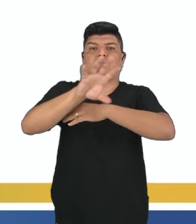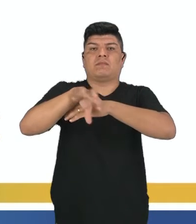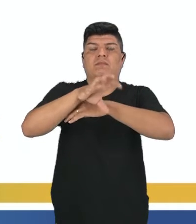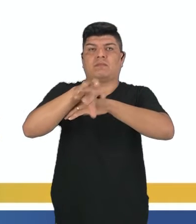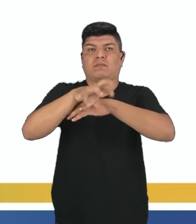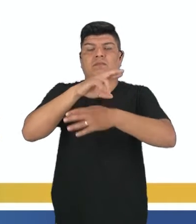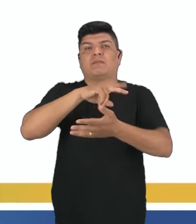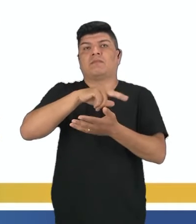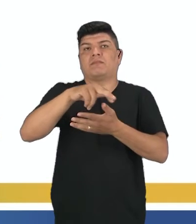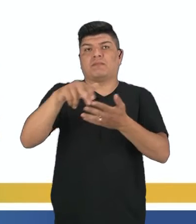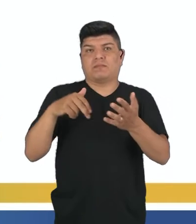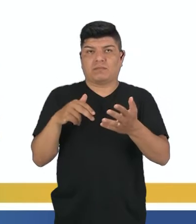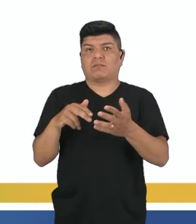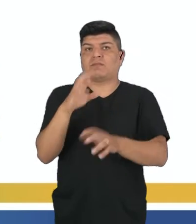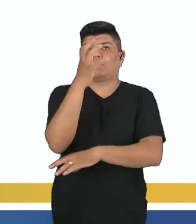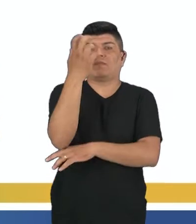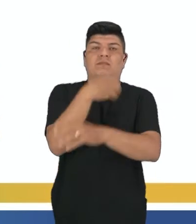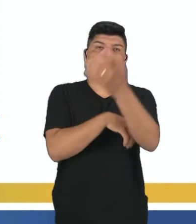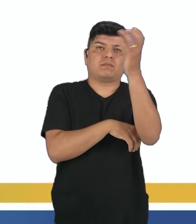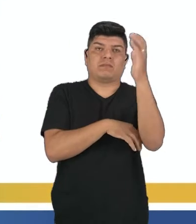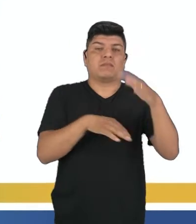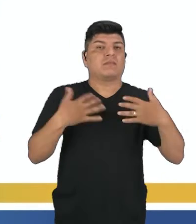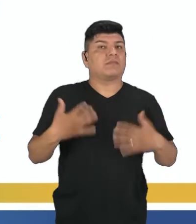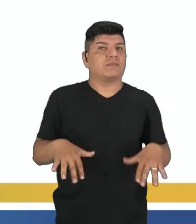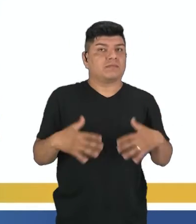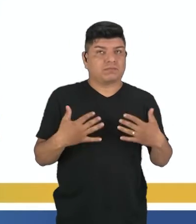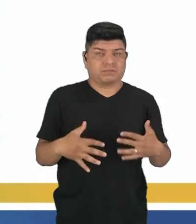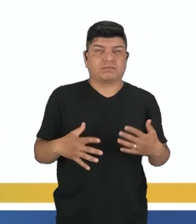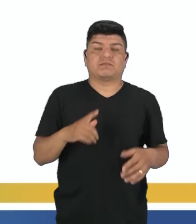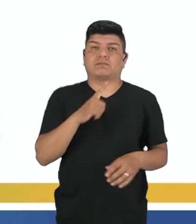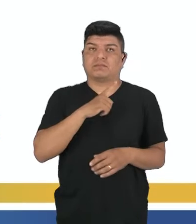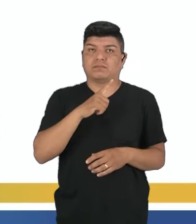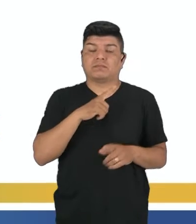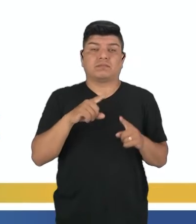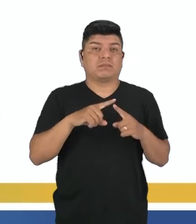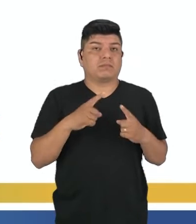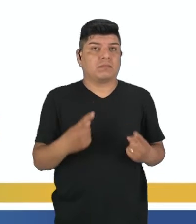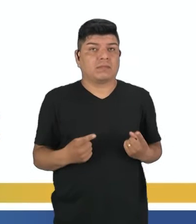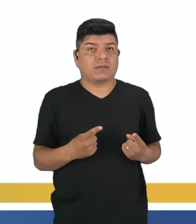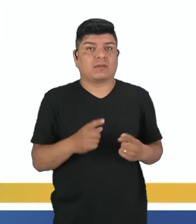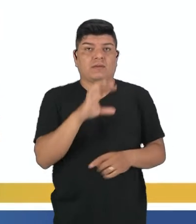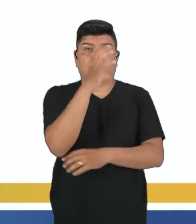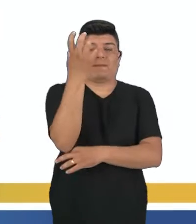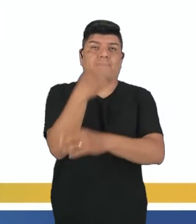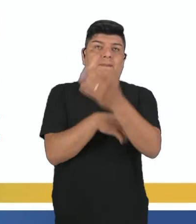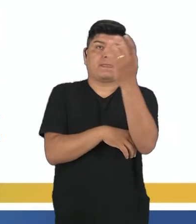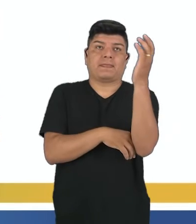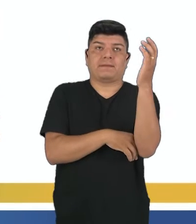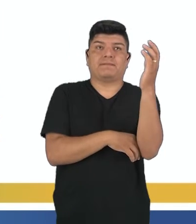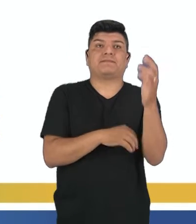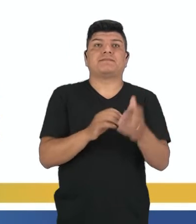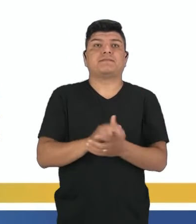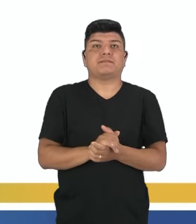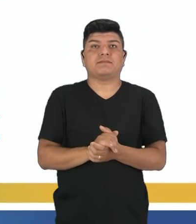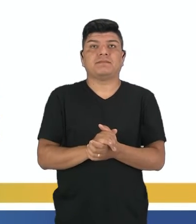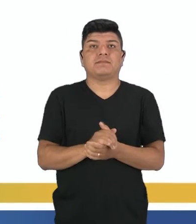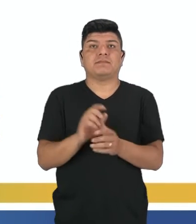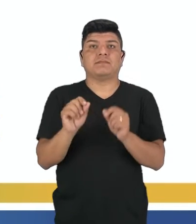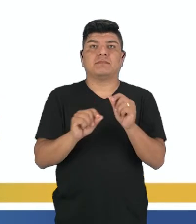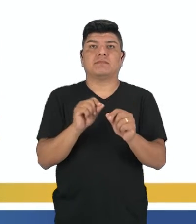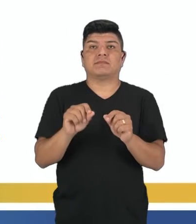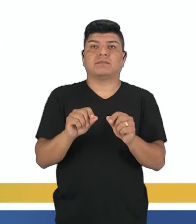diversidade da Mata Atlântica ela é impressionante, porém a Mata Atlântica ela foi